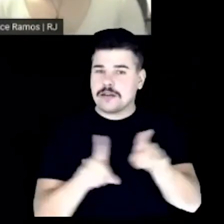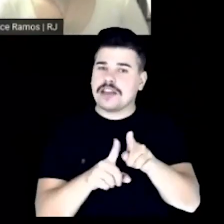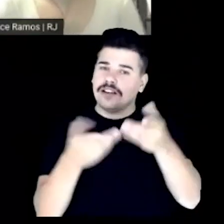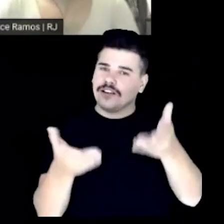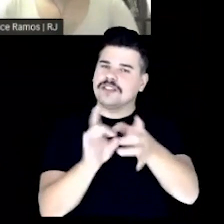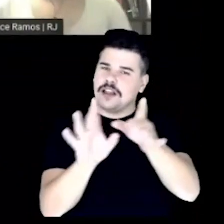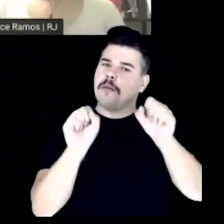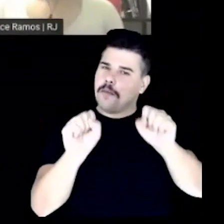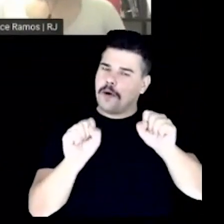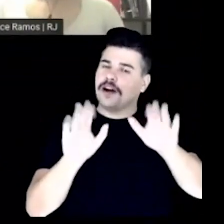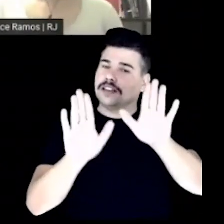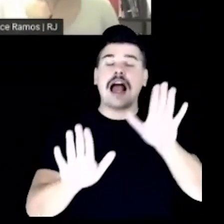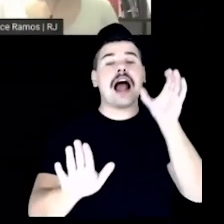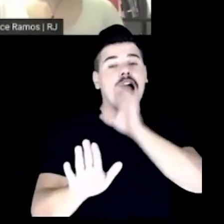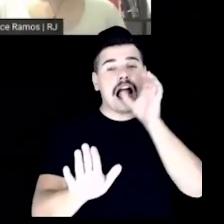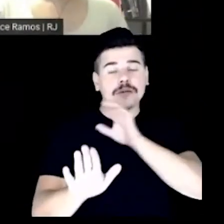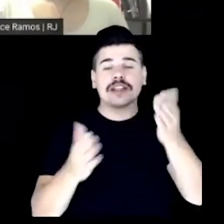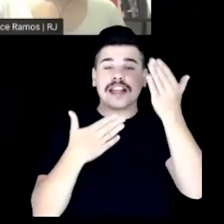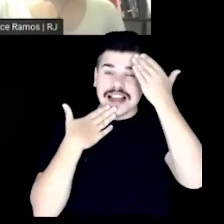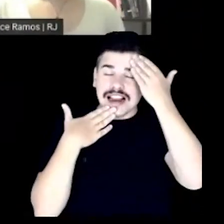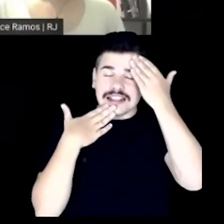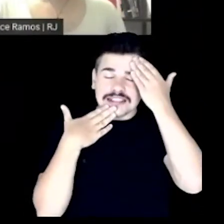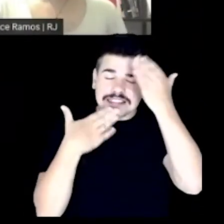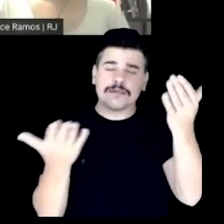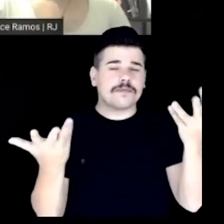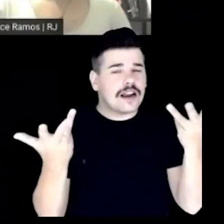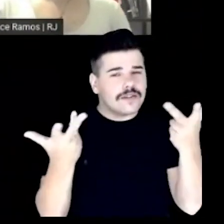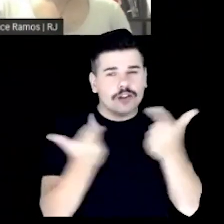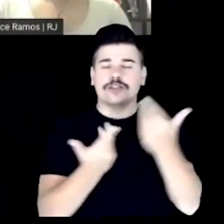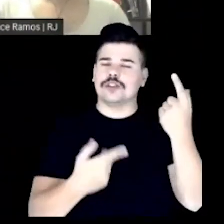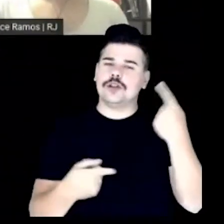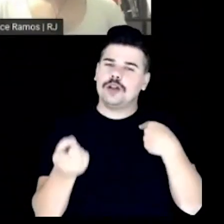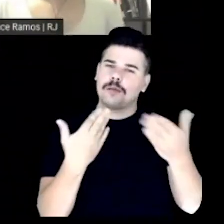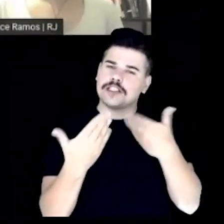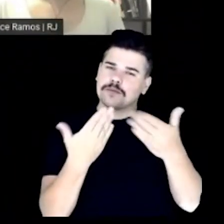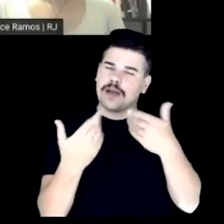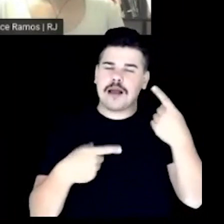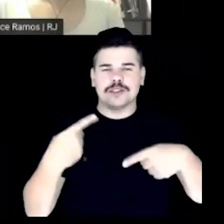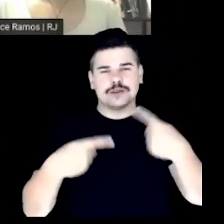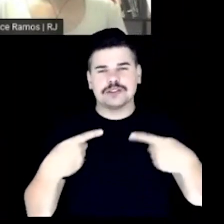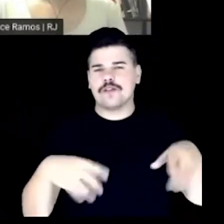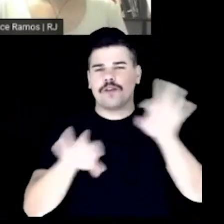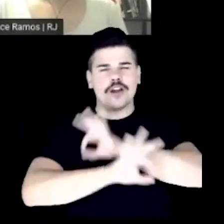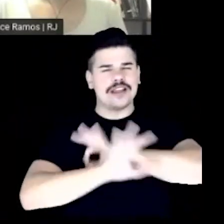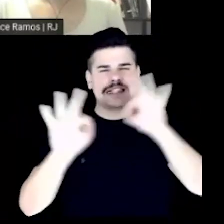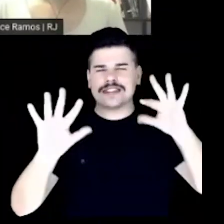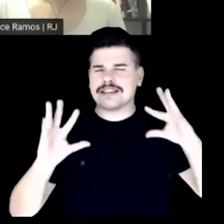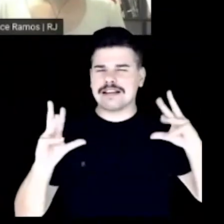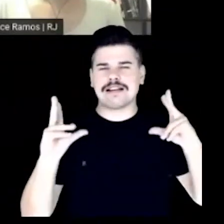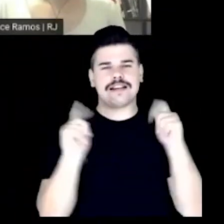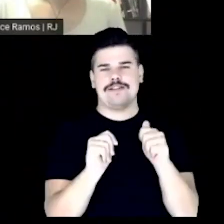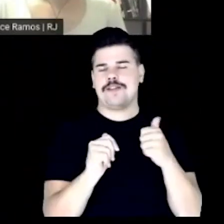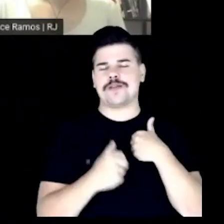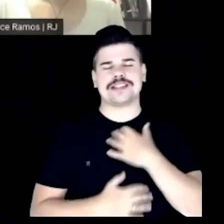e a palavra é de vocês. E só mais uma vez queria agradecer imensamente esse bate-papo, que pessoalmente eu achei que